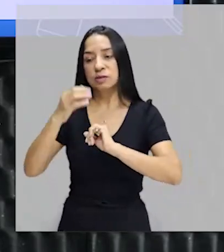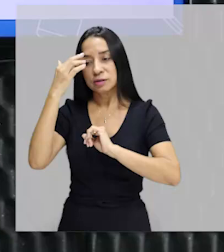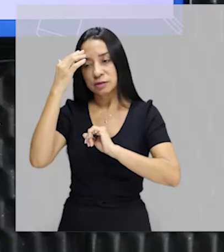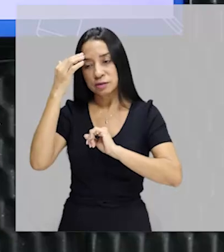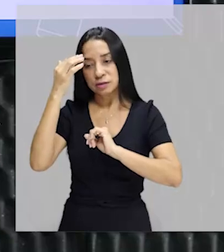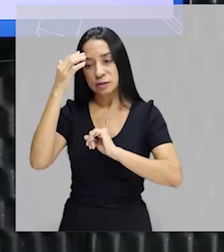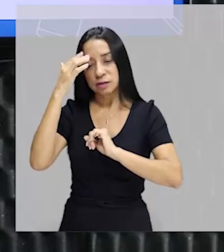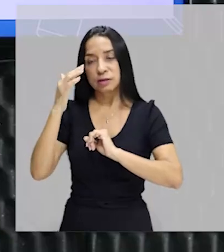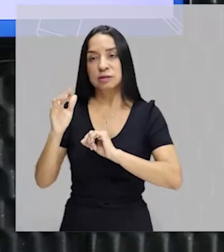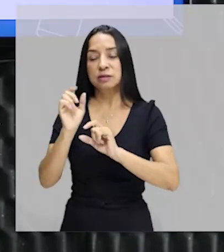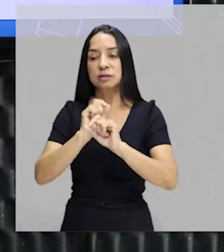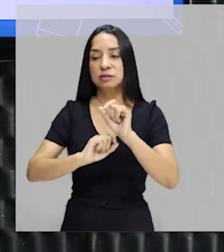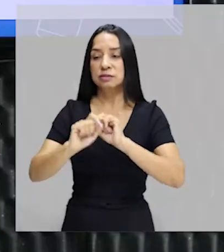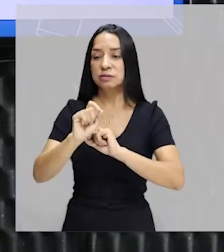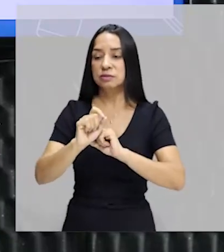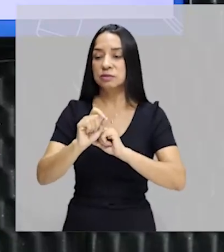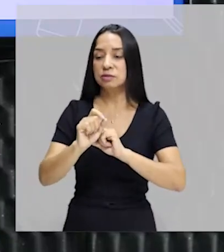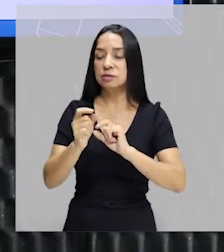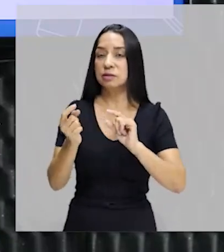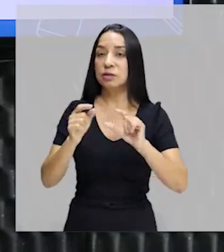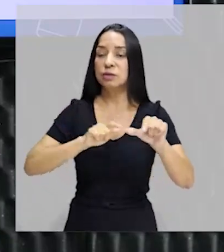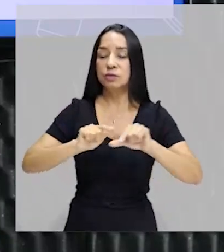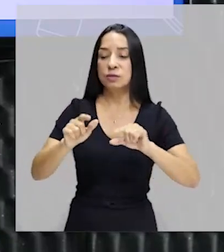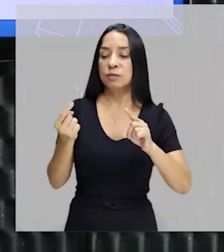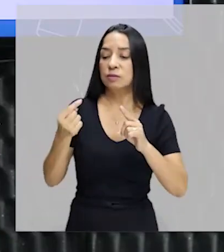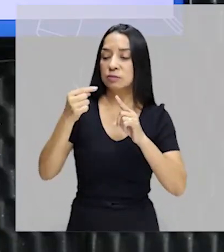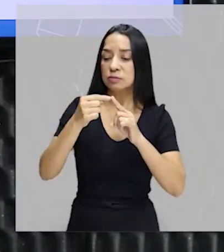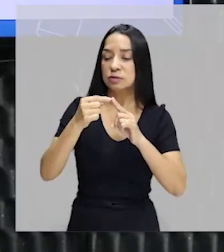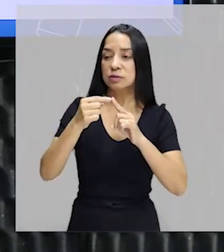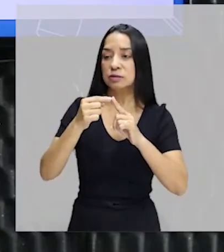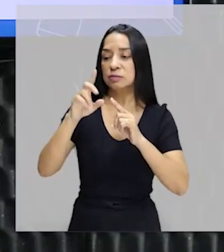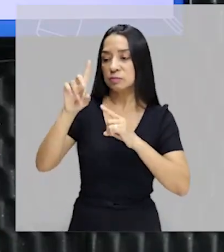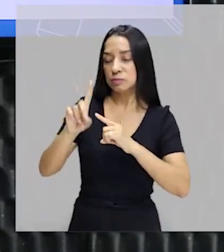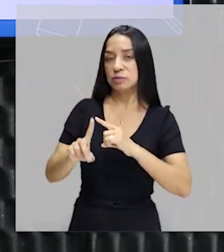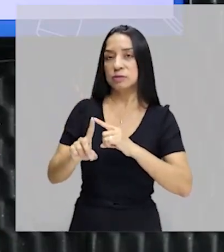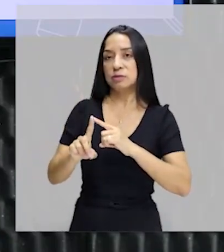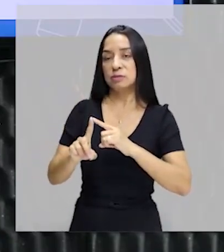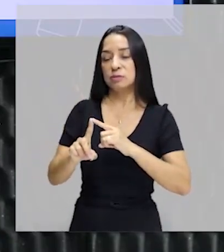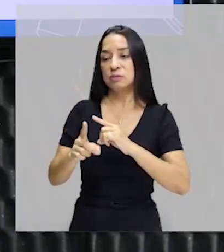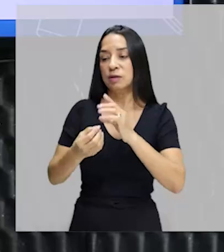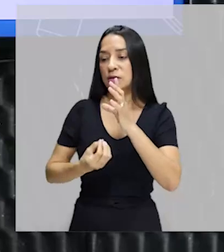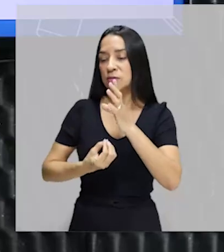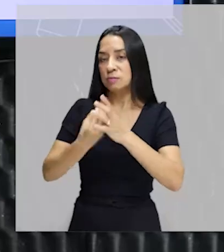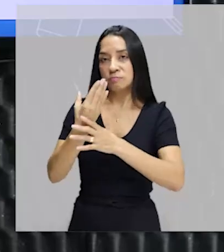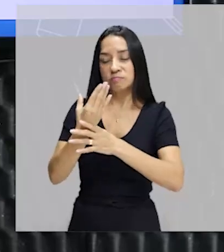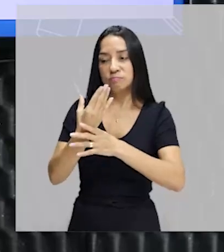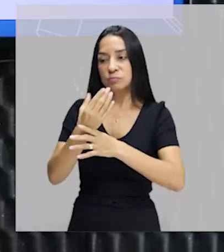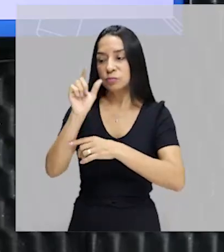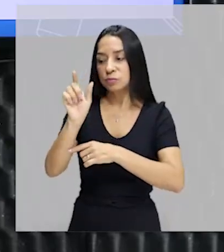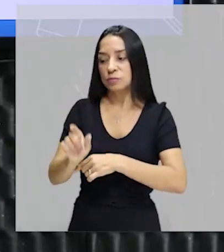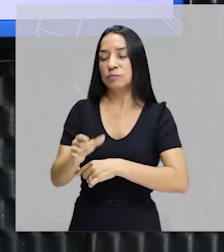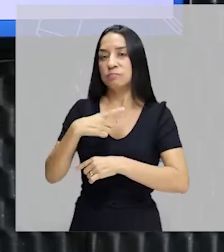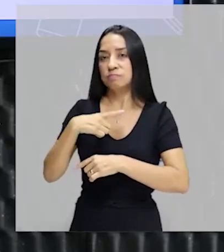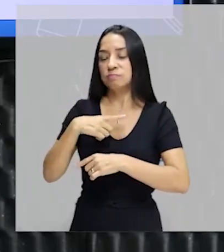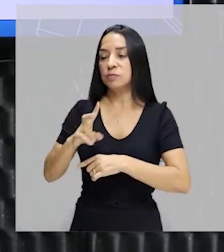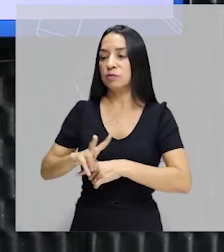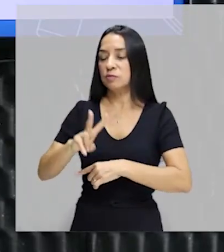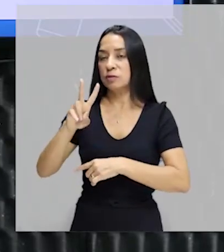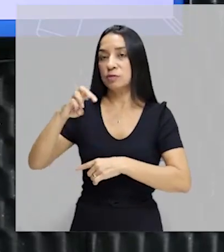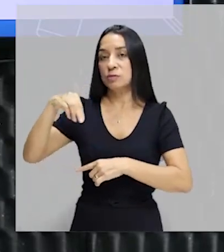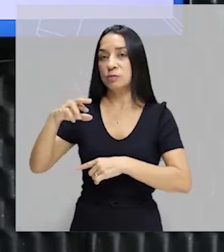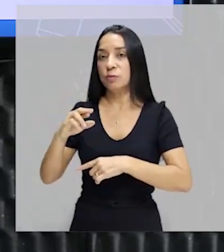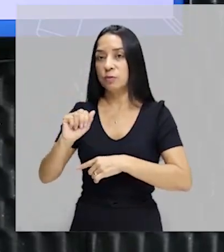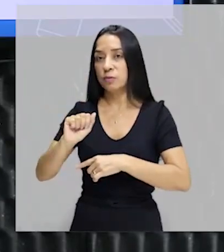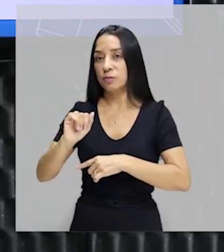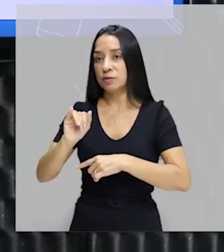à dignidade. O trabalho, ele é fruto de indivíduos que adquirem valores morais, que possuem, melhor falando,